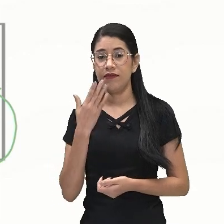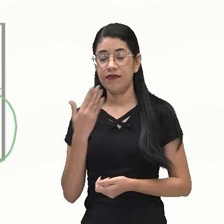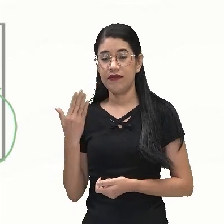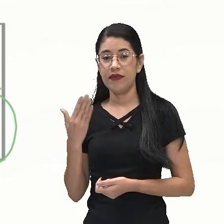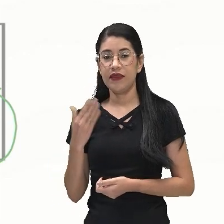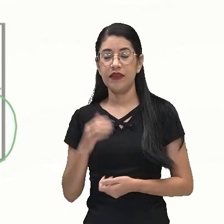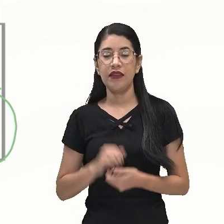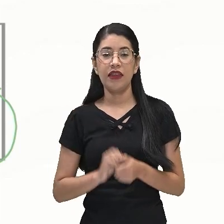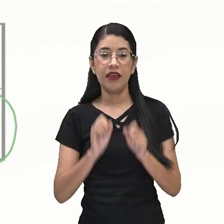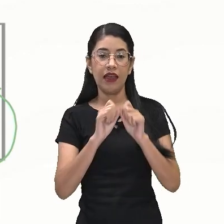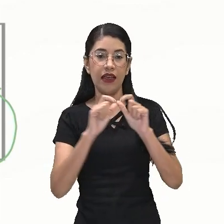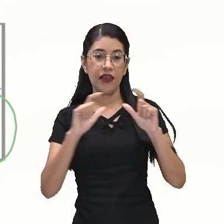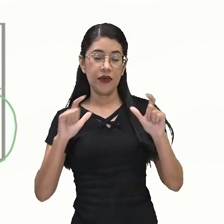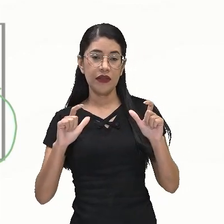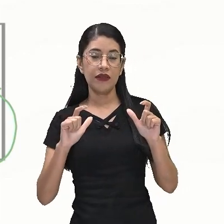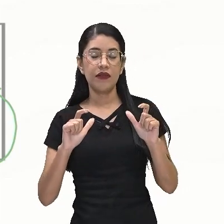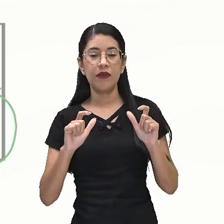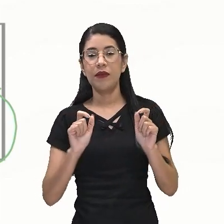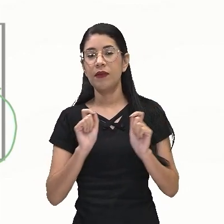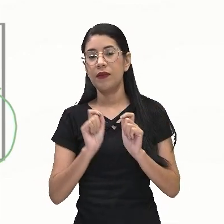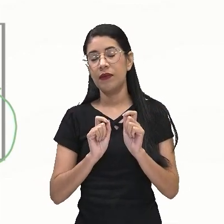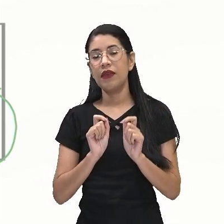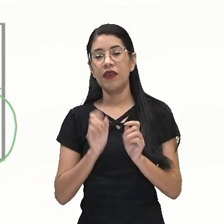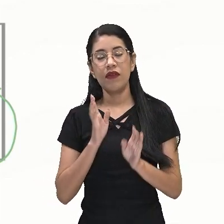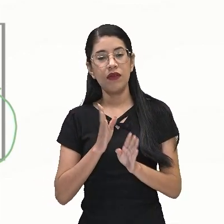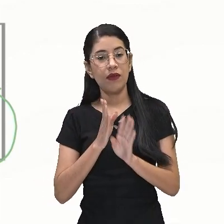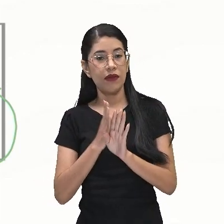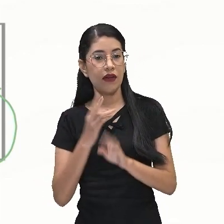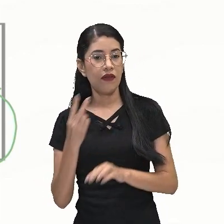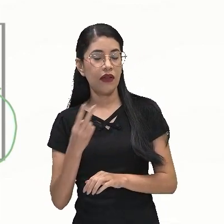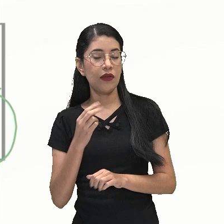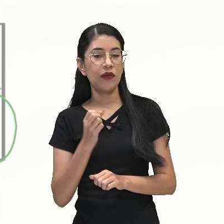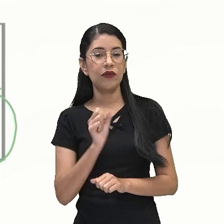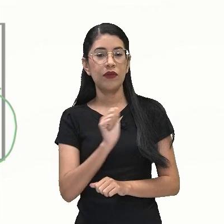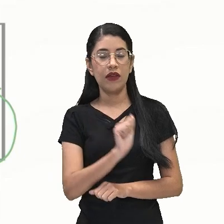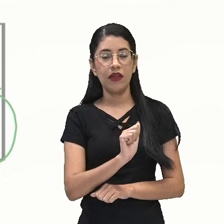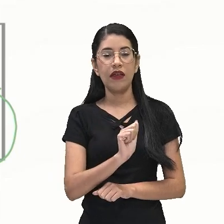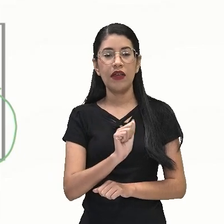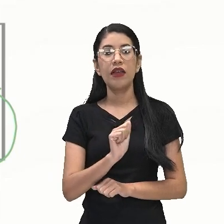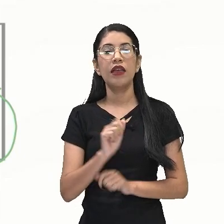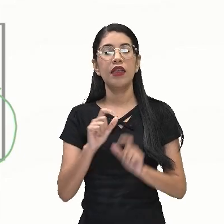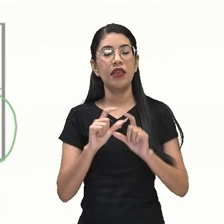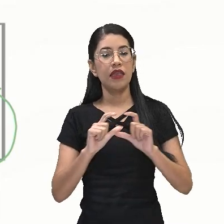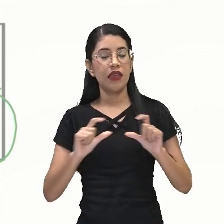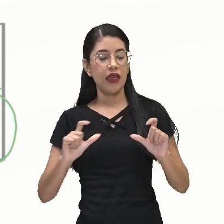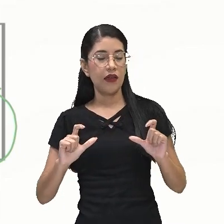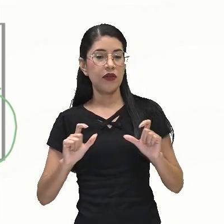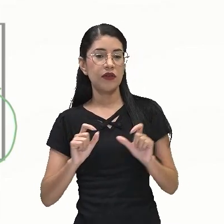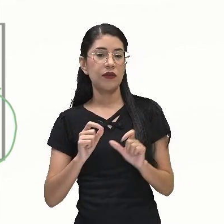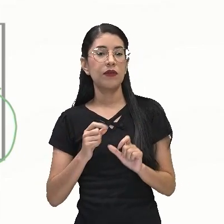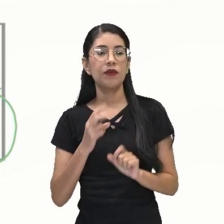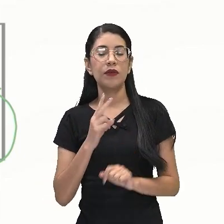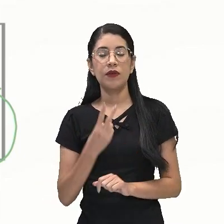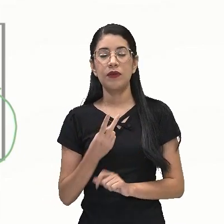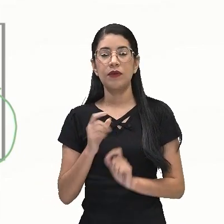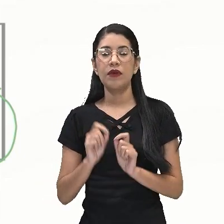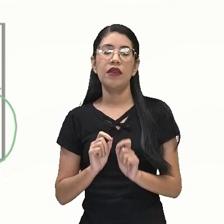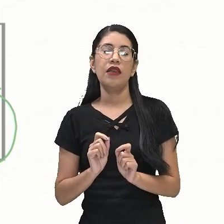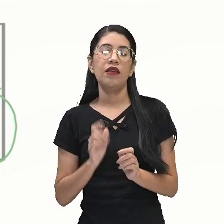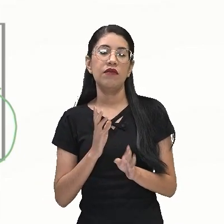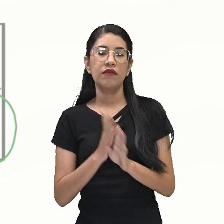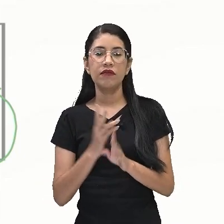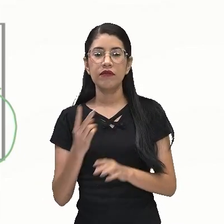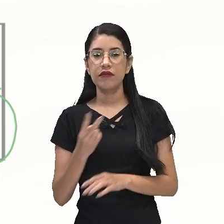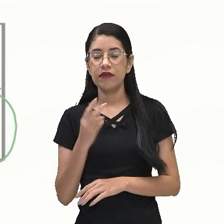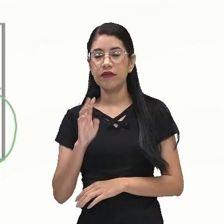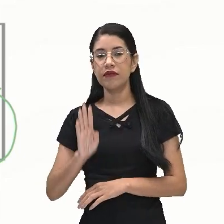primeira equação, que é possivelmente a que a gente vai encontrar o valor de A. A nossa segunda equação, que é a que possivelmente nós vamos encontrar o